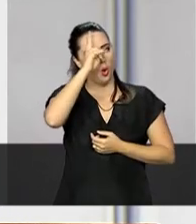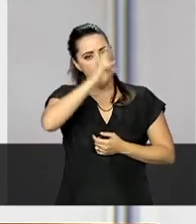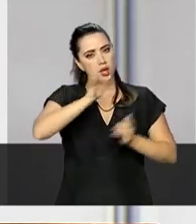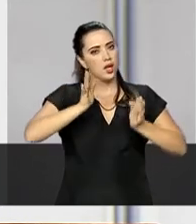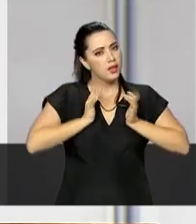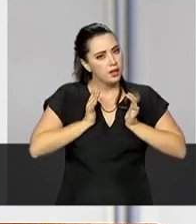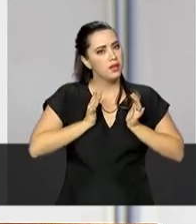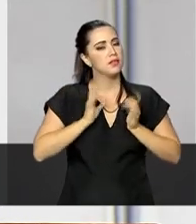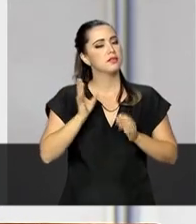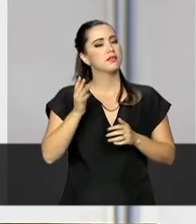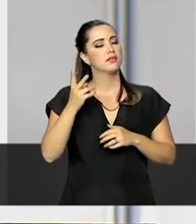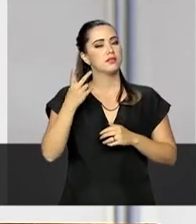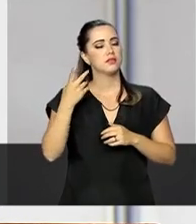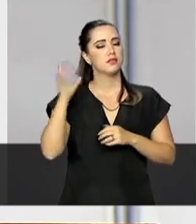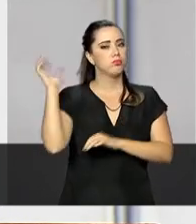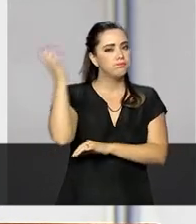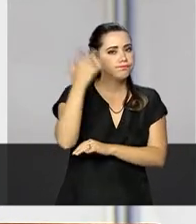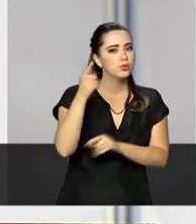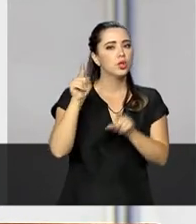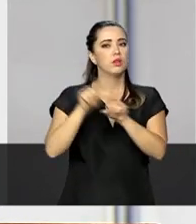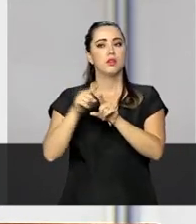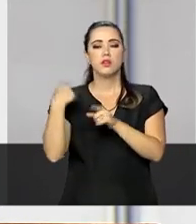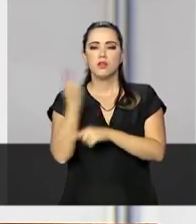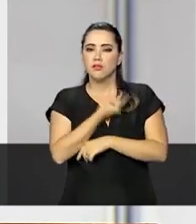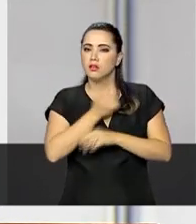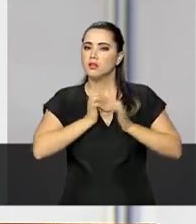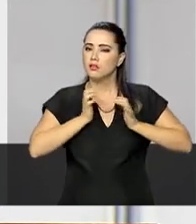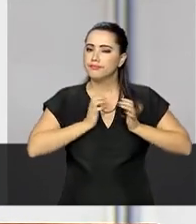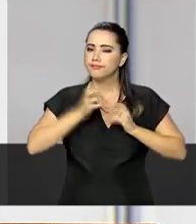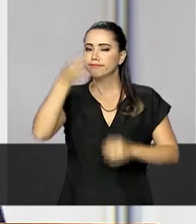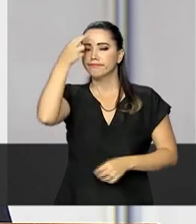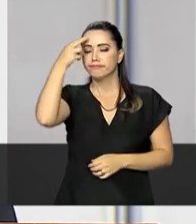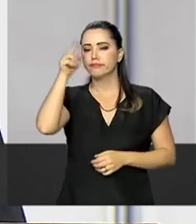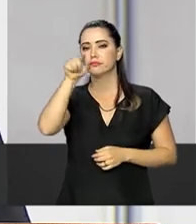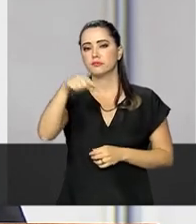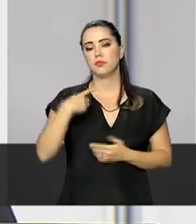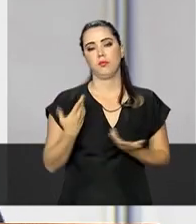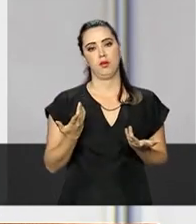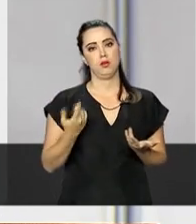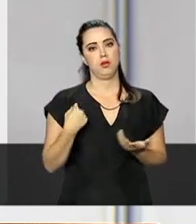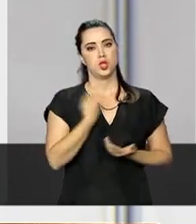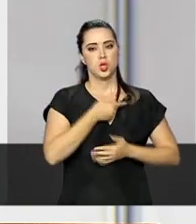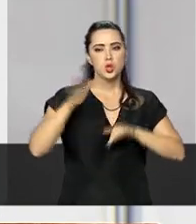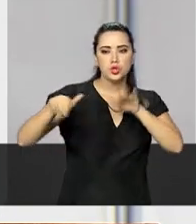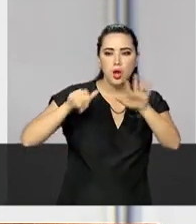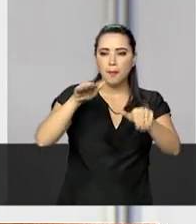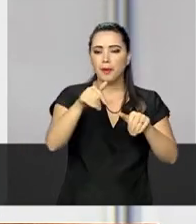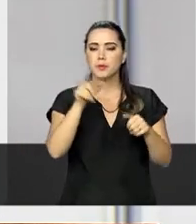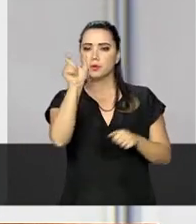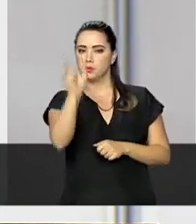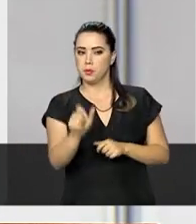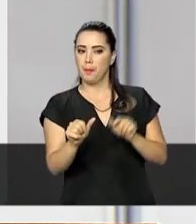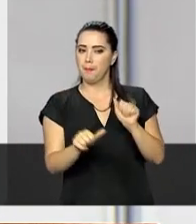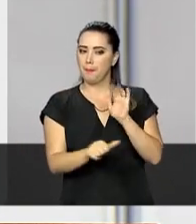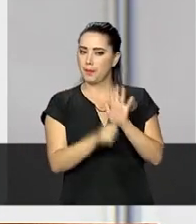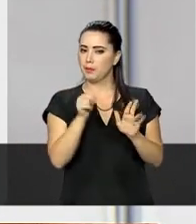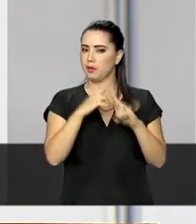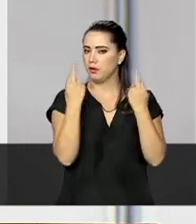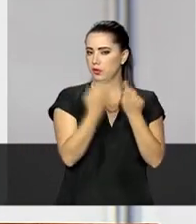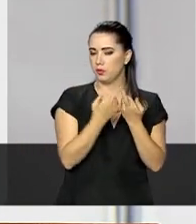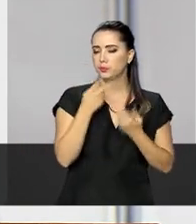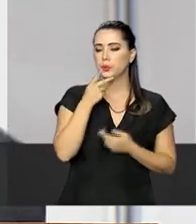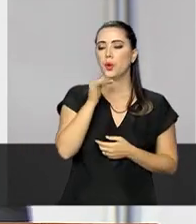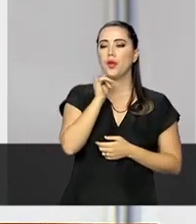estes colaboradores naqueles que discutiram conosco numa primeira reunião nós dissemos nós queremos que